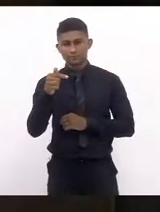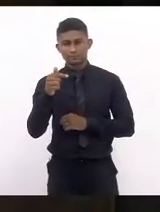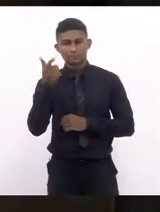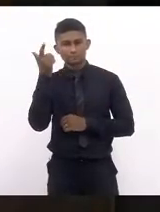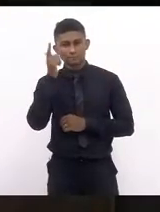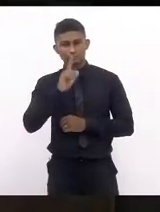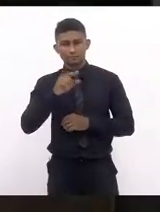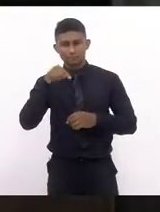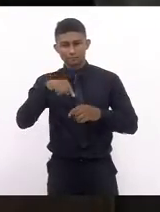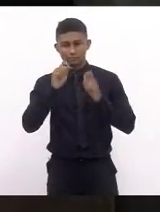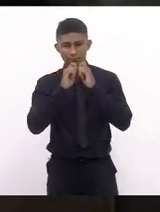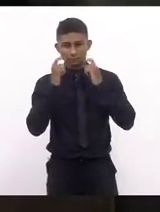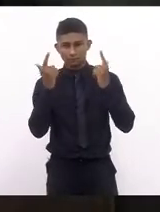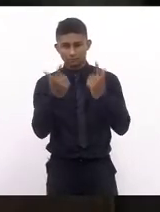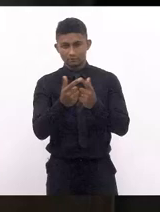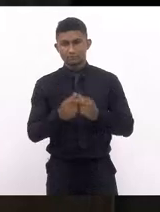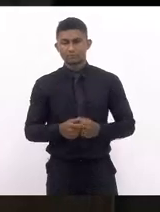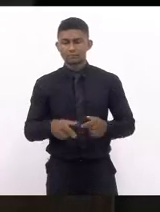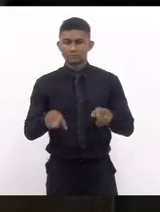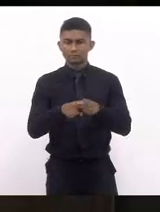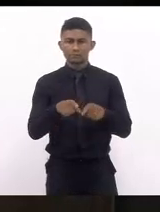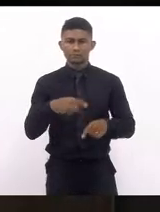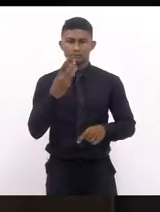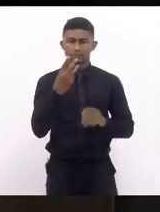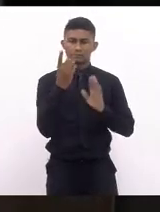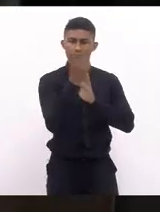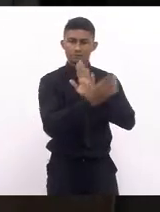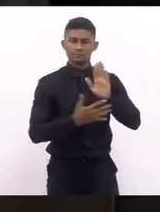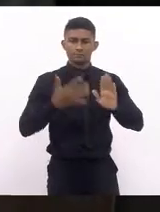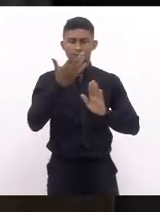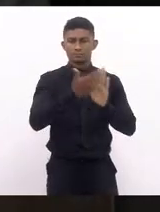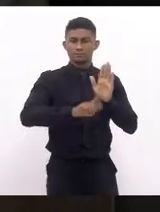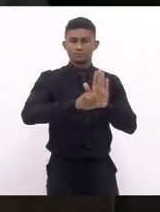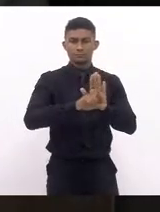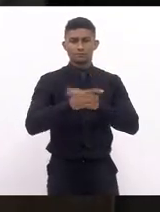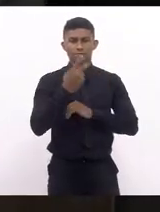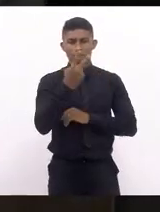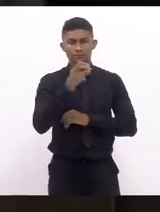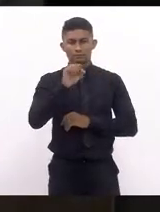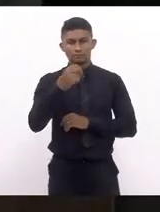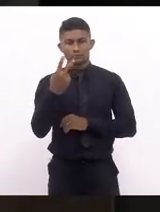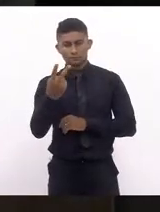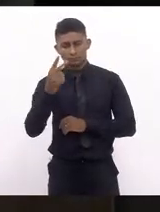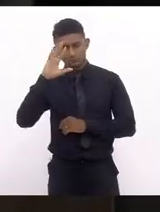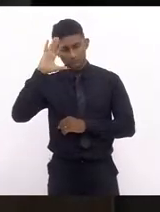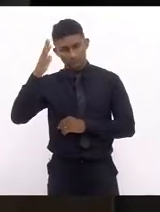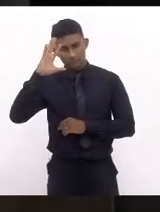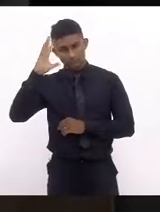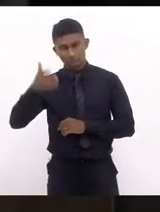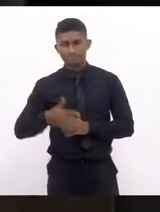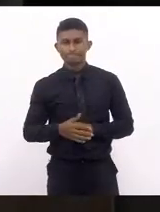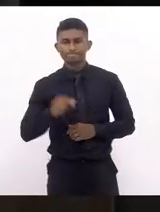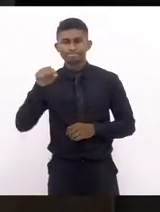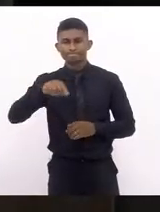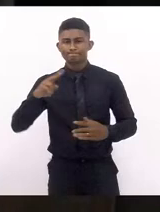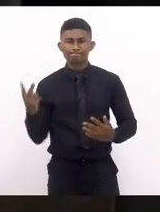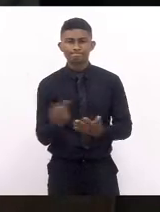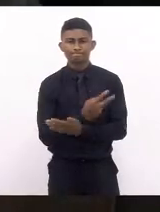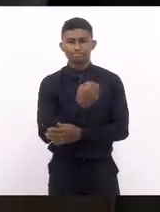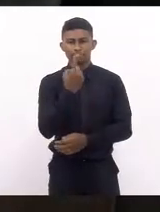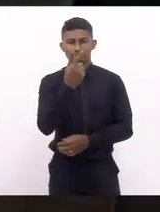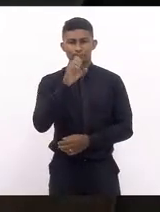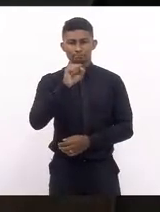formuladas pela leso se vemos ainda três decretos legislativos e 282 resoluções ocorrerão no plenário